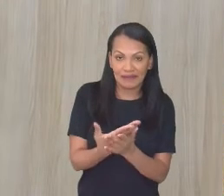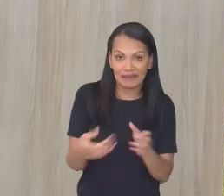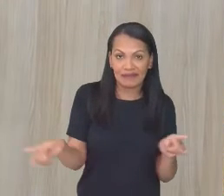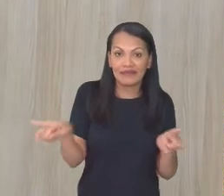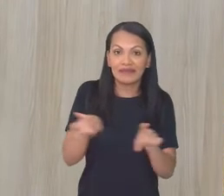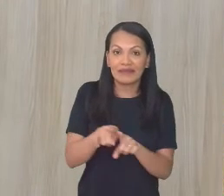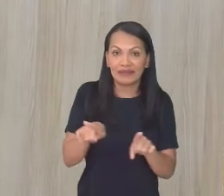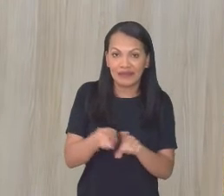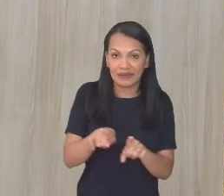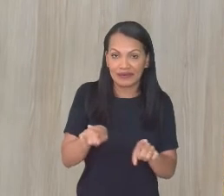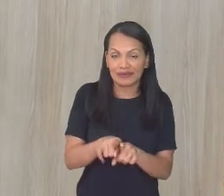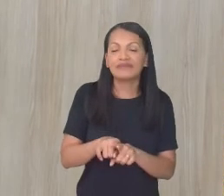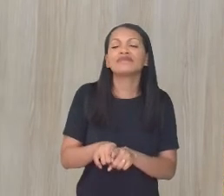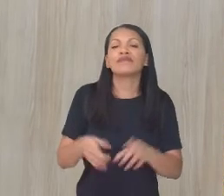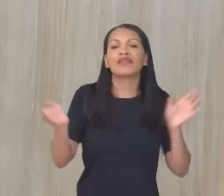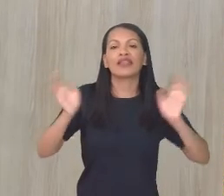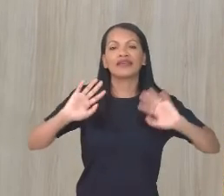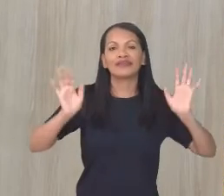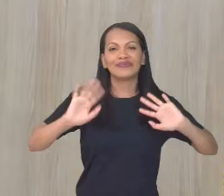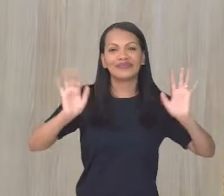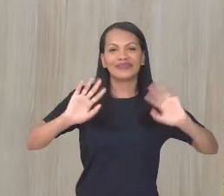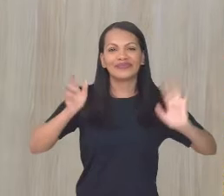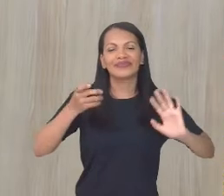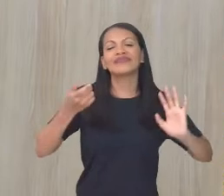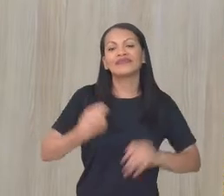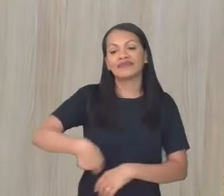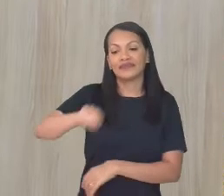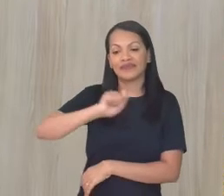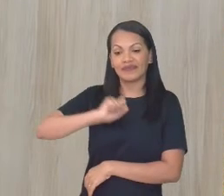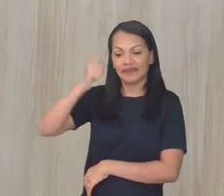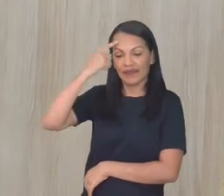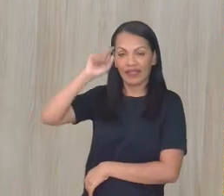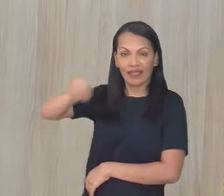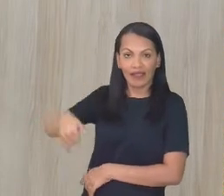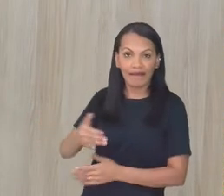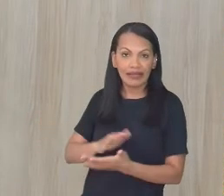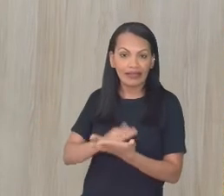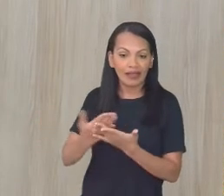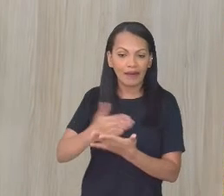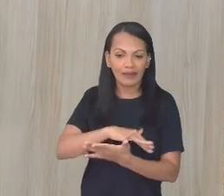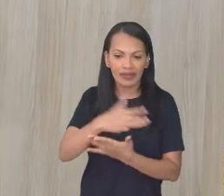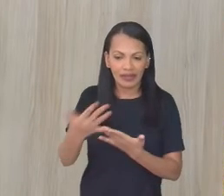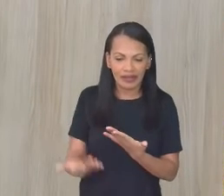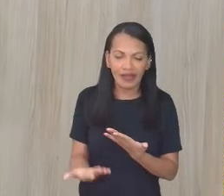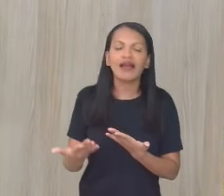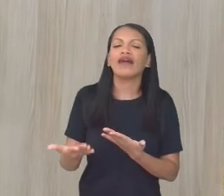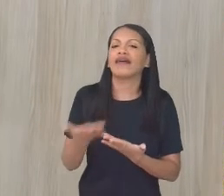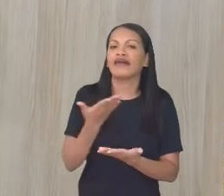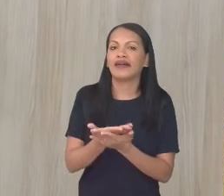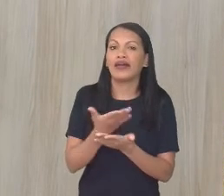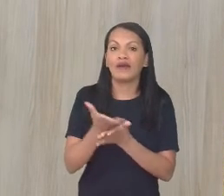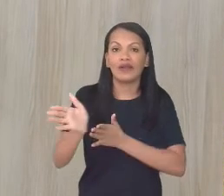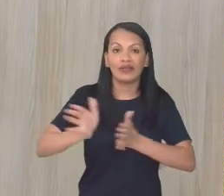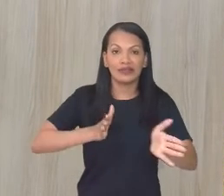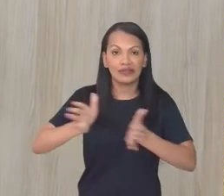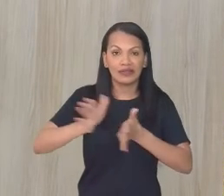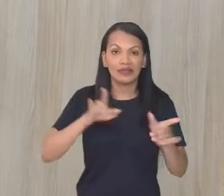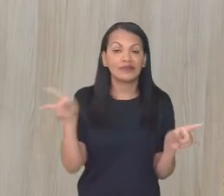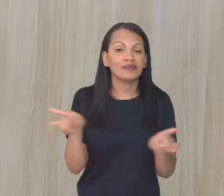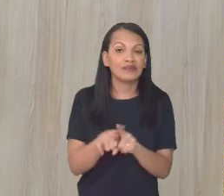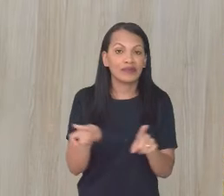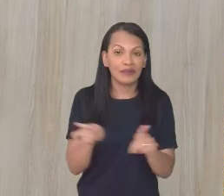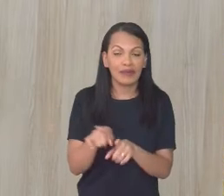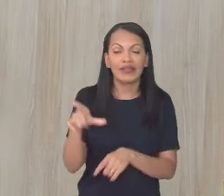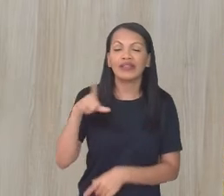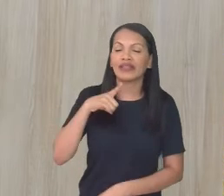também com Jéssica, a nossa intérprete, que torna a nossa aula ainda mais acessível. E também eu